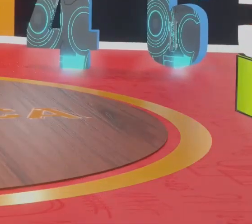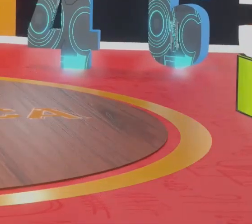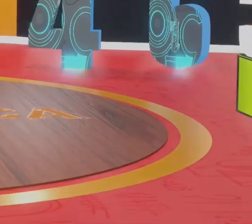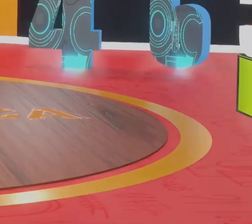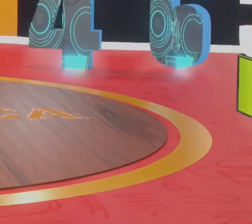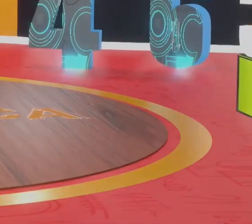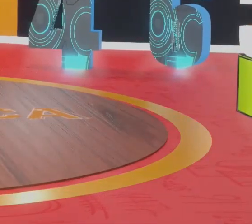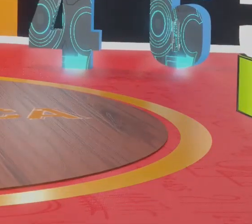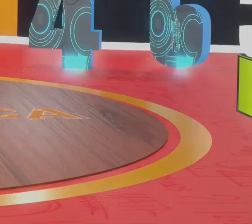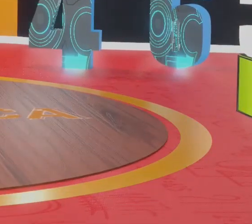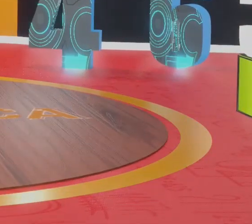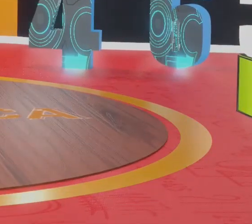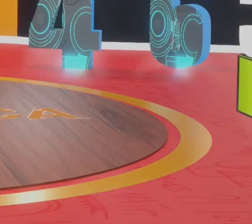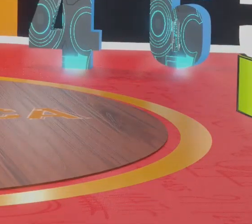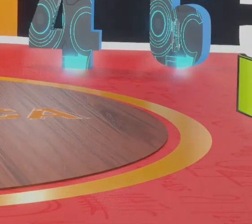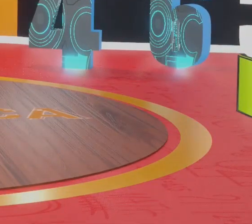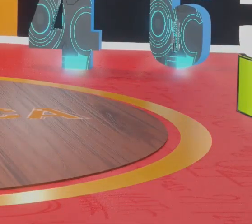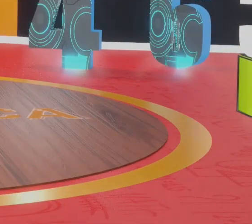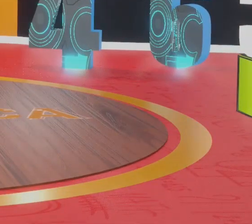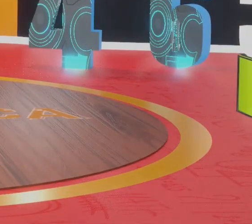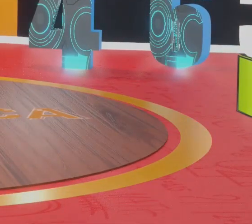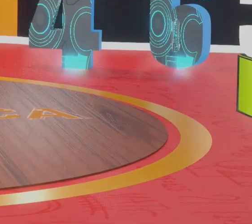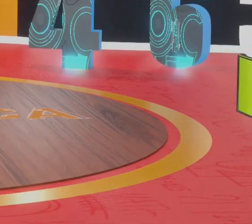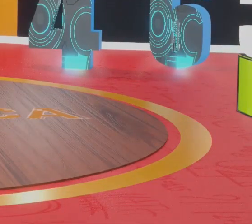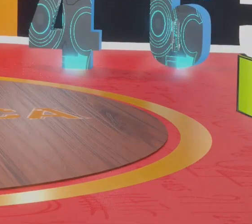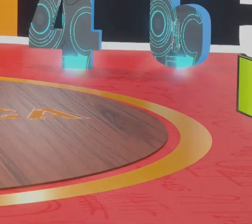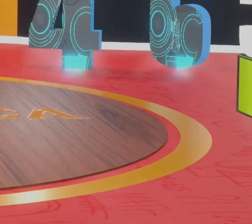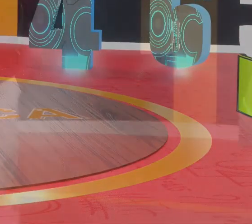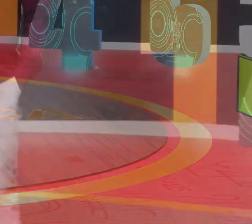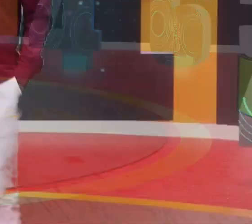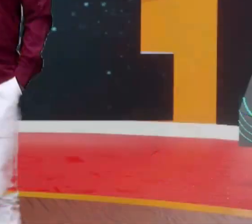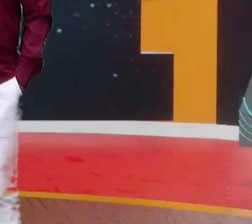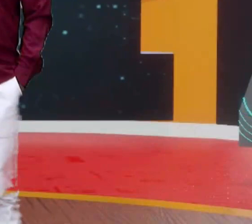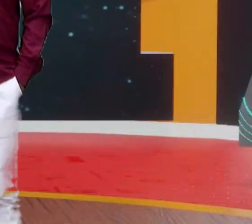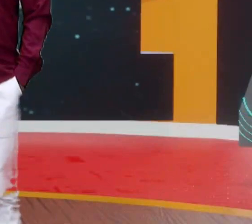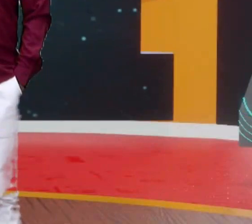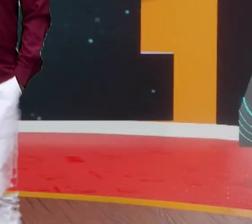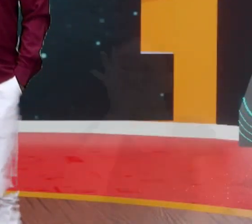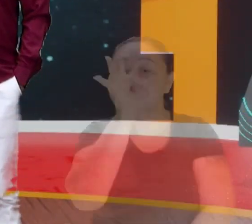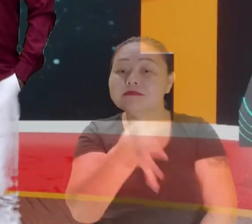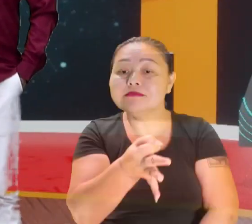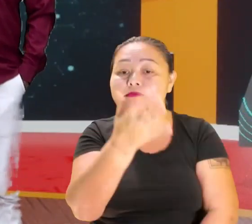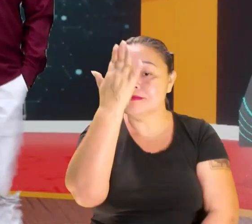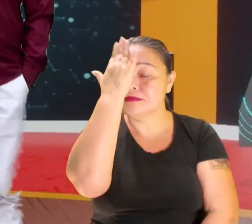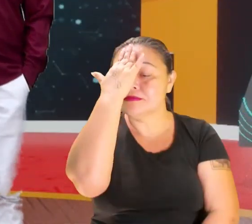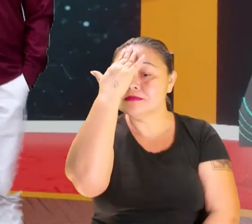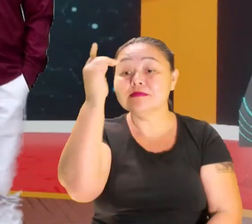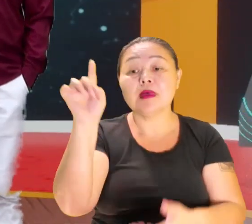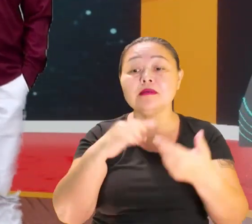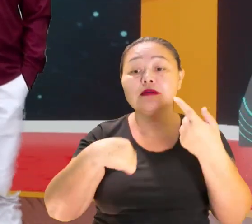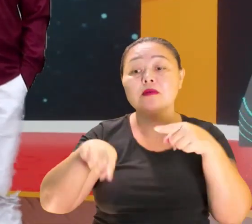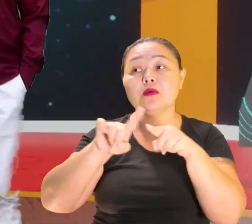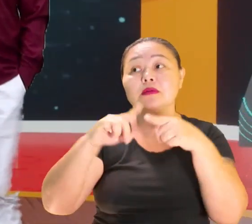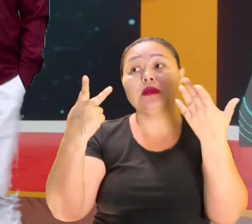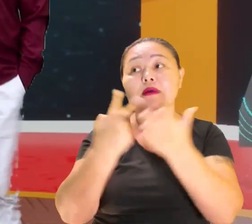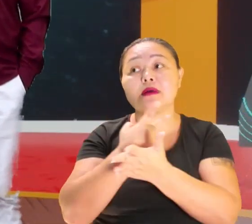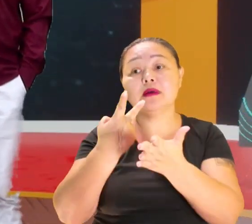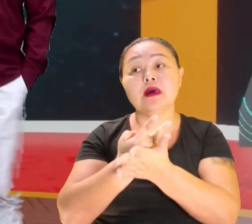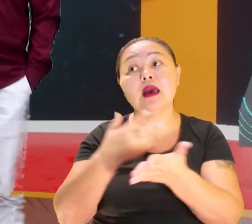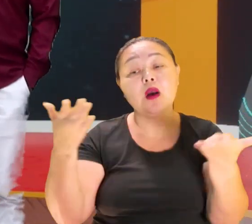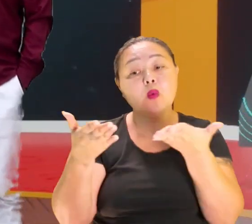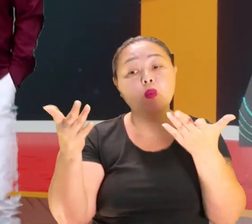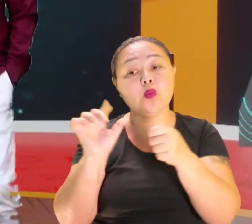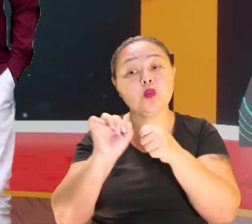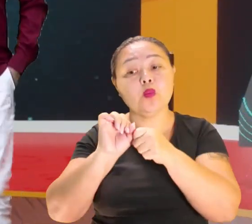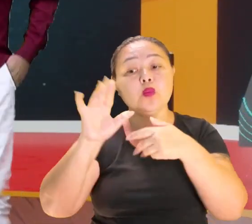outras 4 estão certas, né? Então, correto. Quando tu tem que achar a correta, tu já sabe que tem coisas erradas ali no meio, né? Agora não,